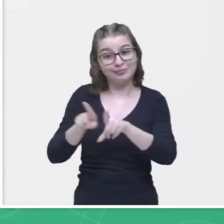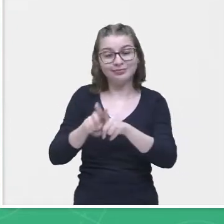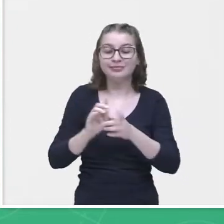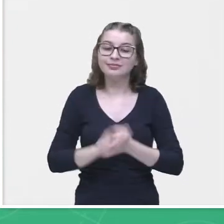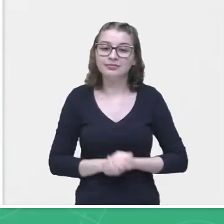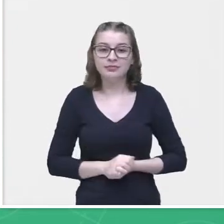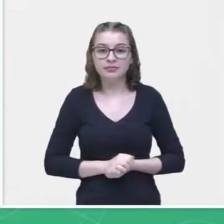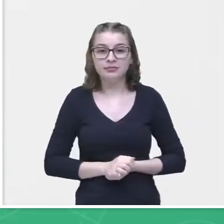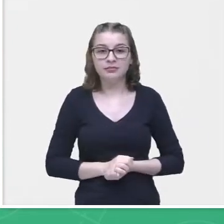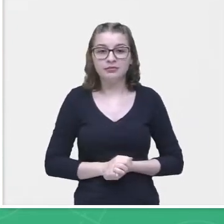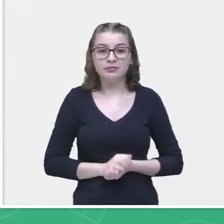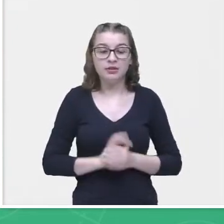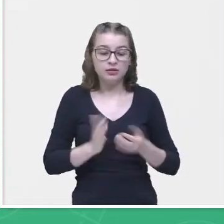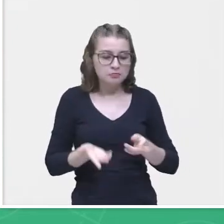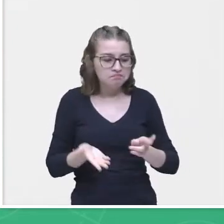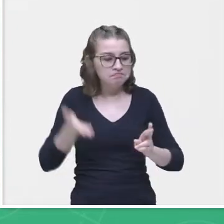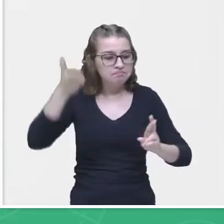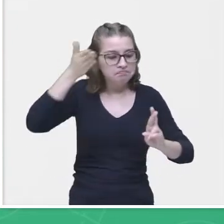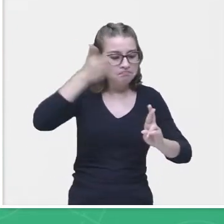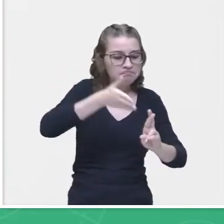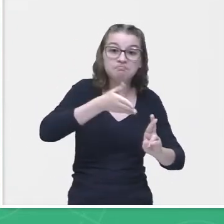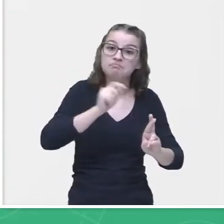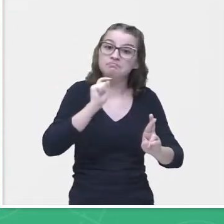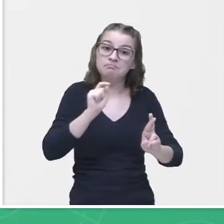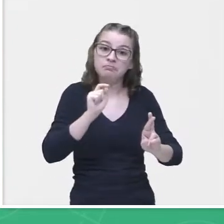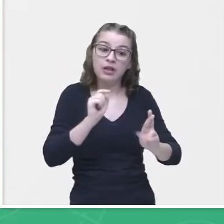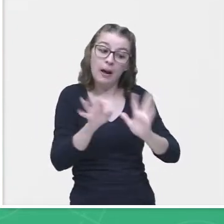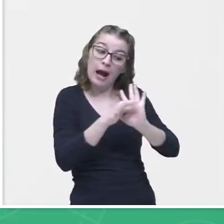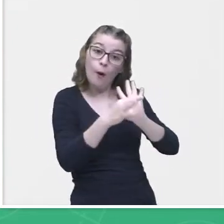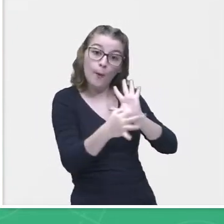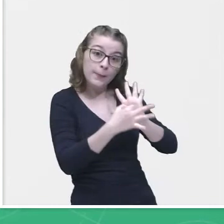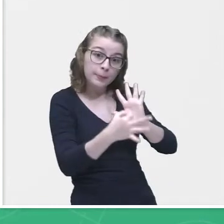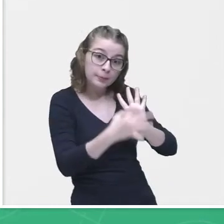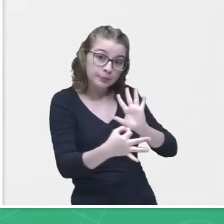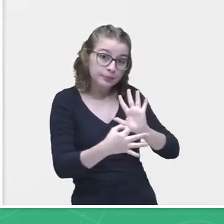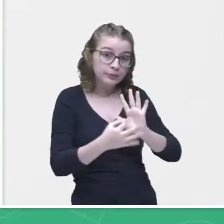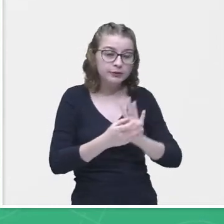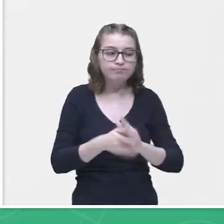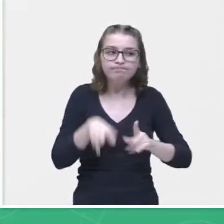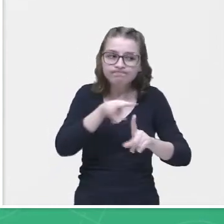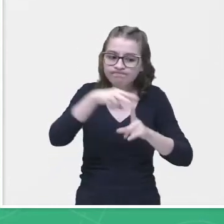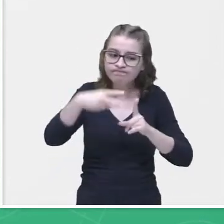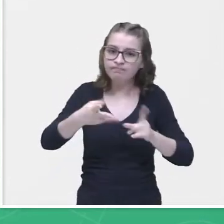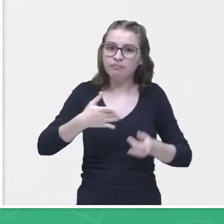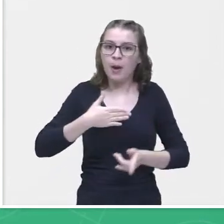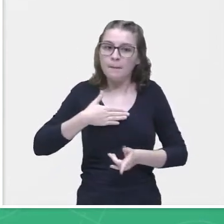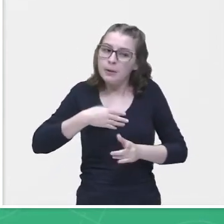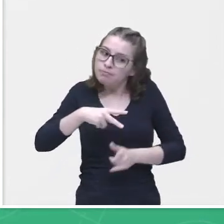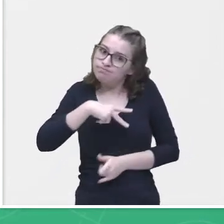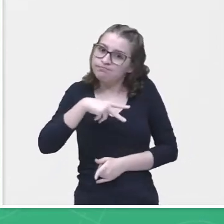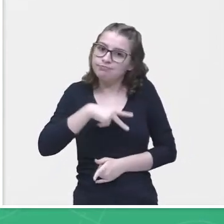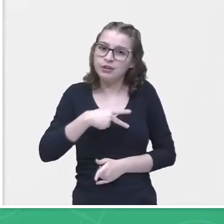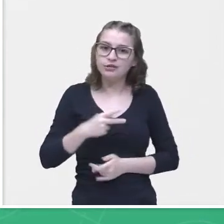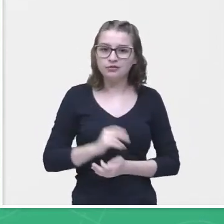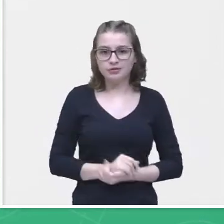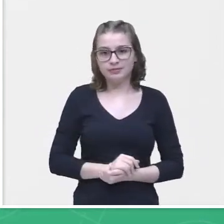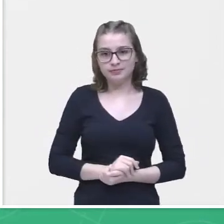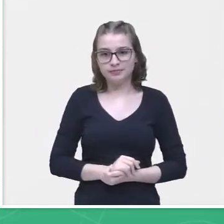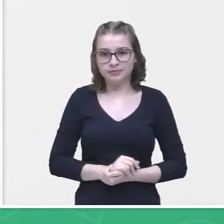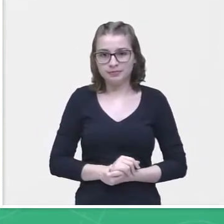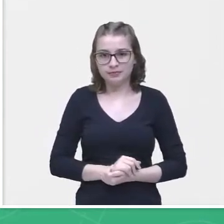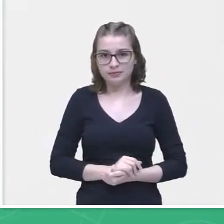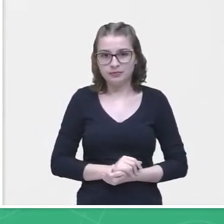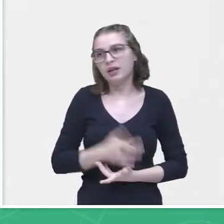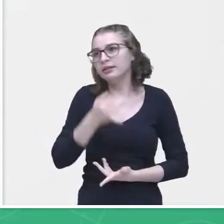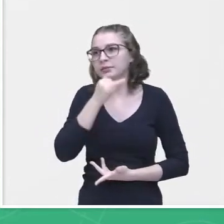nos referimos à questão da opinião, é como eu vejo de forma particular. Então, posso falar que, gente baixinha